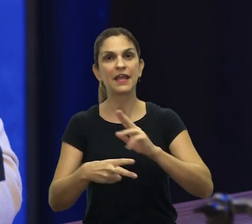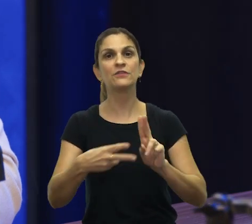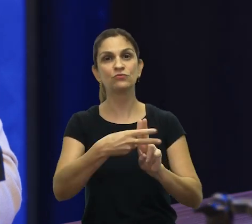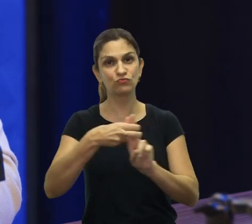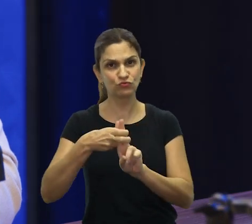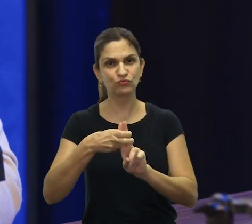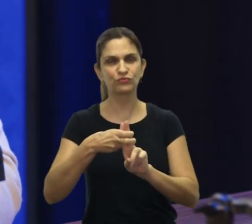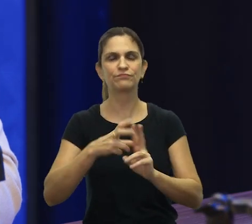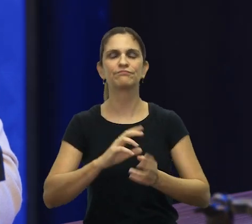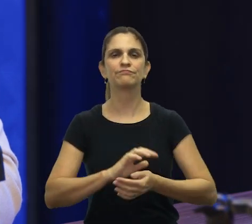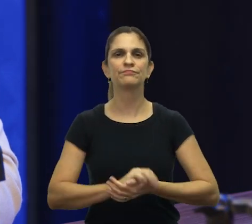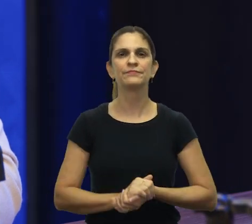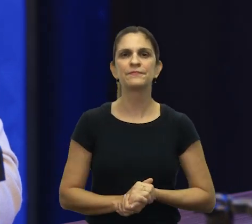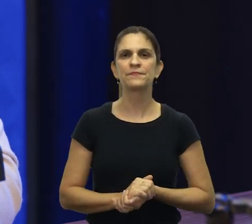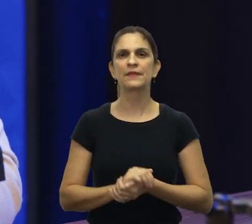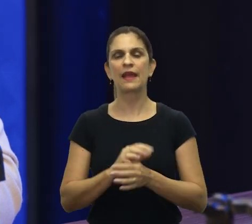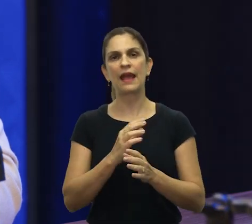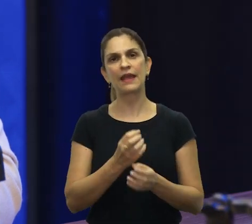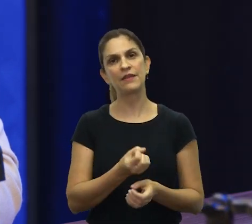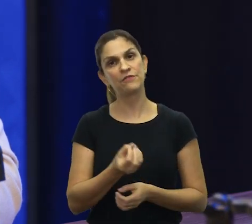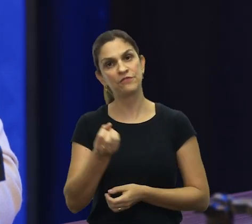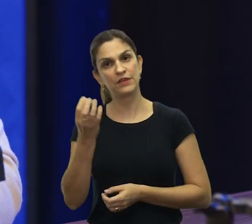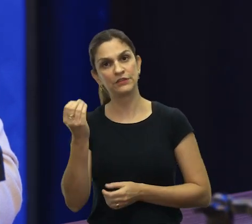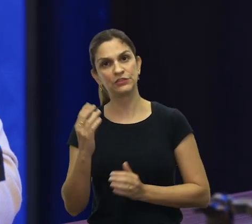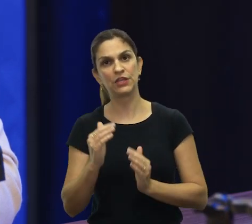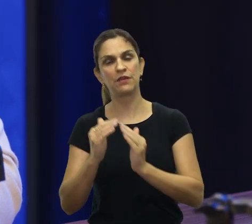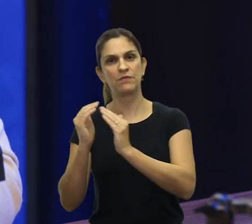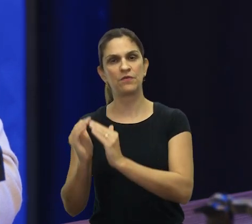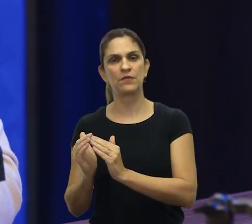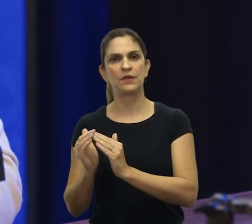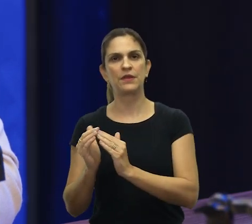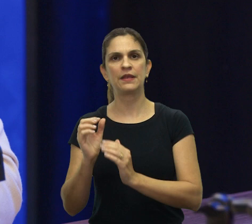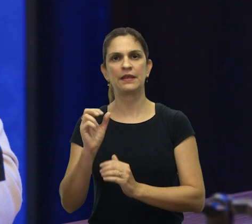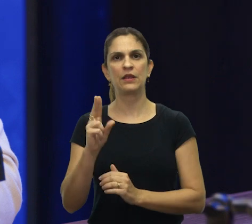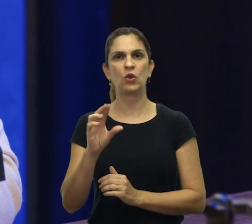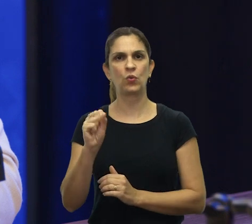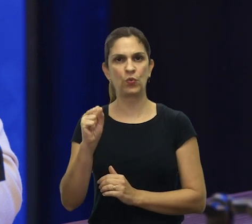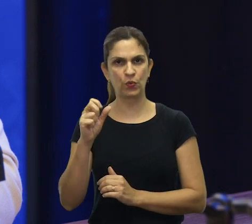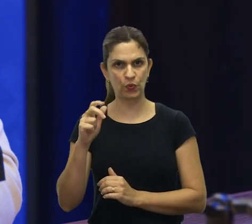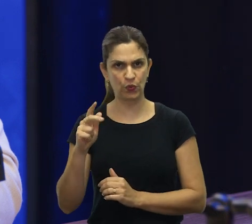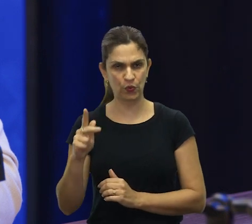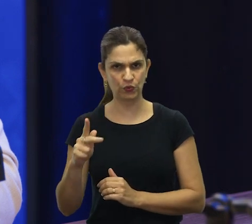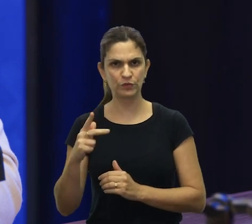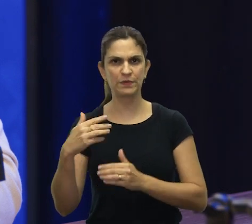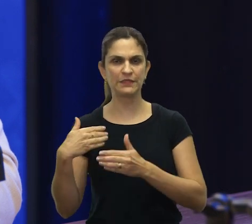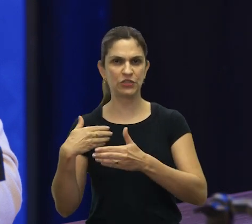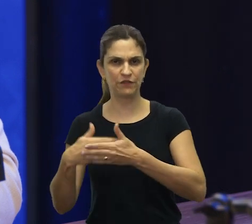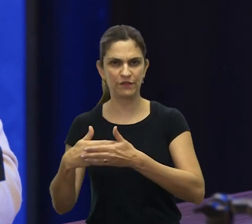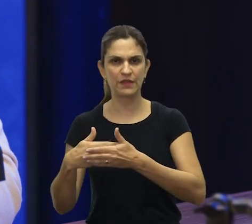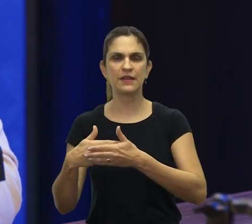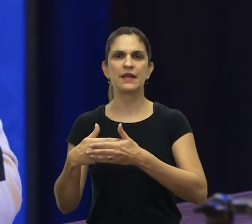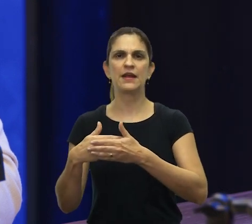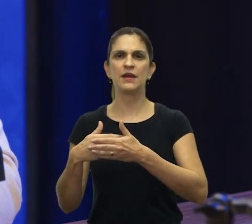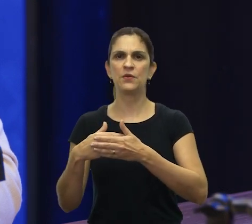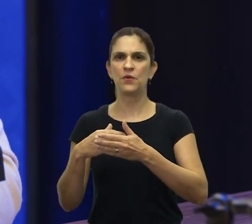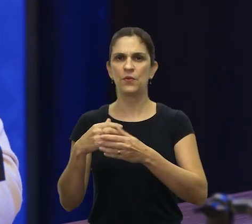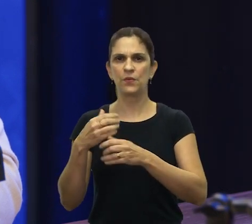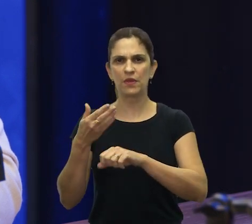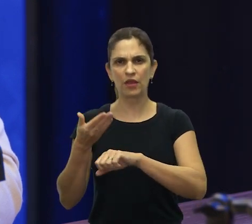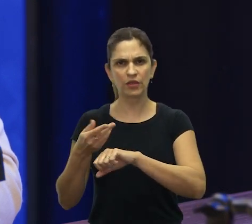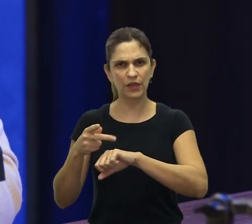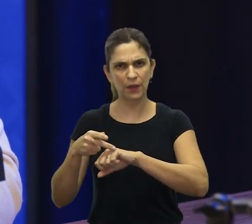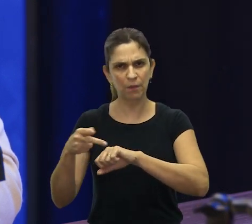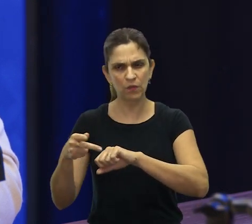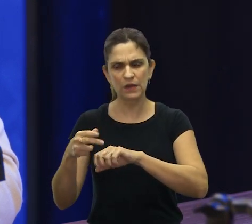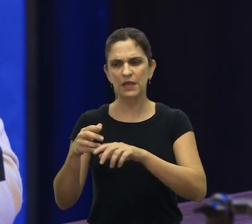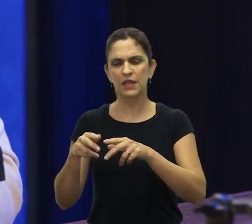do Sistema Único de Saúde. Saí daqui de Campo Grande, fui para a USP em Ribeirão, fiz residência de ginecologia, obstetrícia